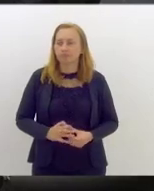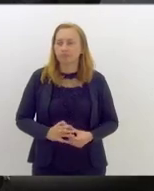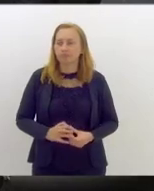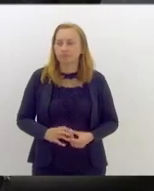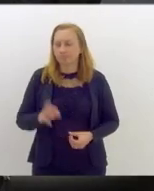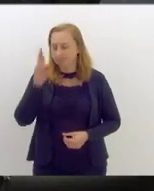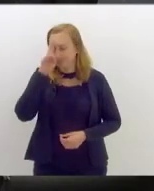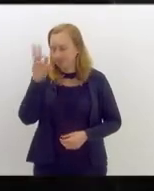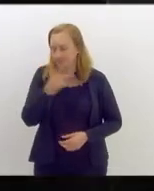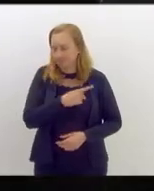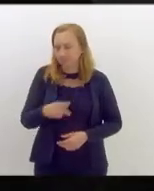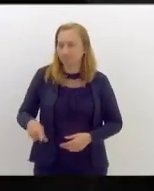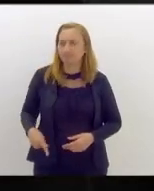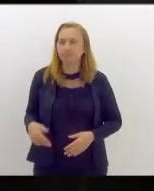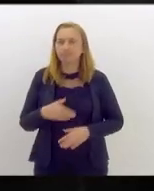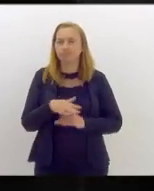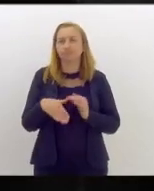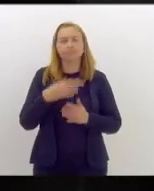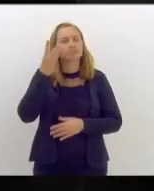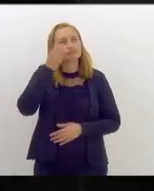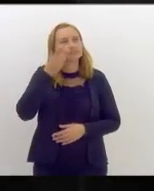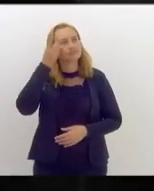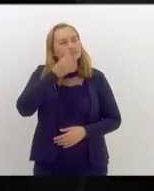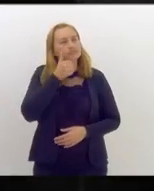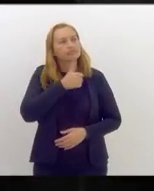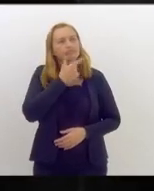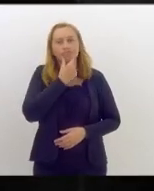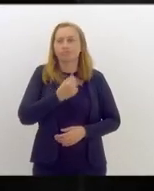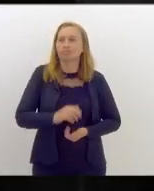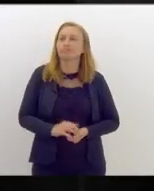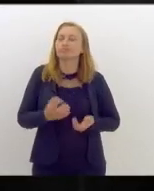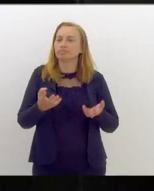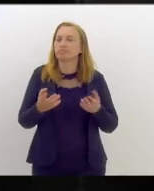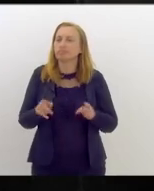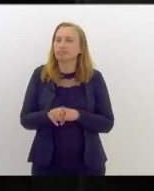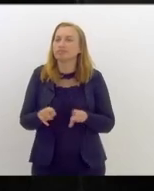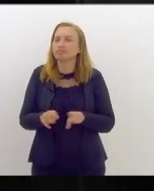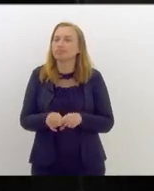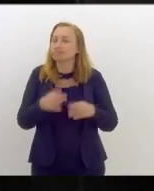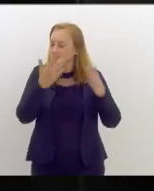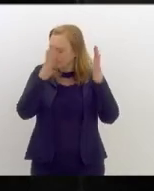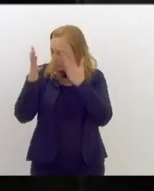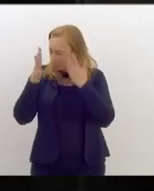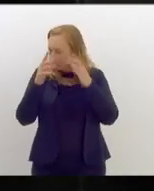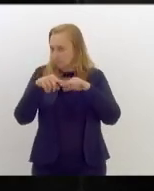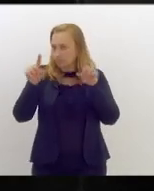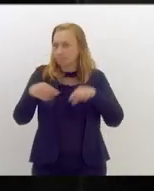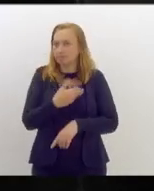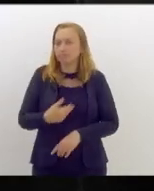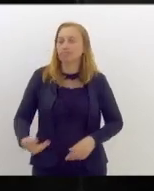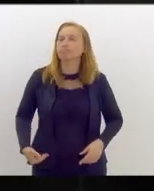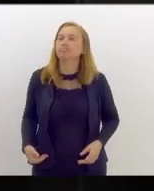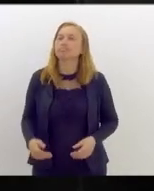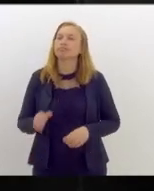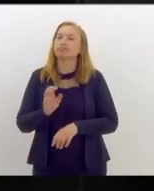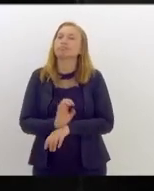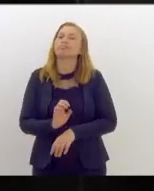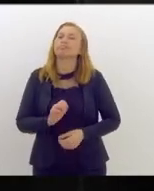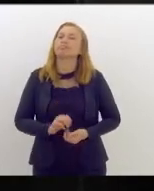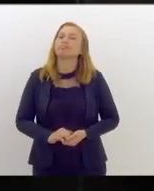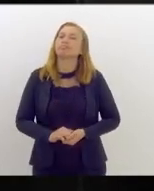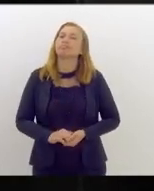o senhor presidente senhoras deputadas senhores deputados eu quero também em primeiro lugar saudar servidores públicos servidoras públicas estaduais